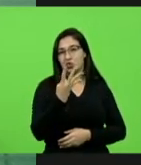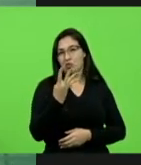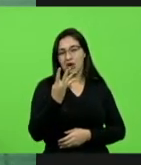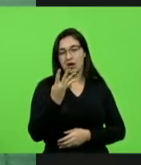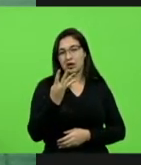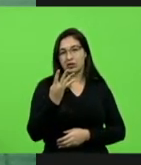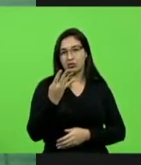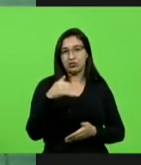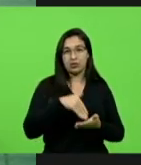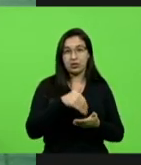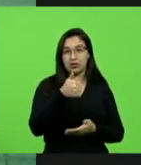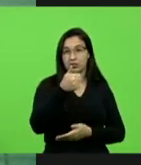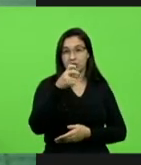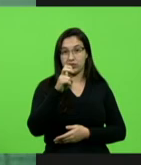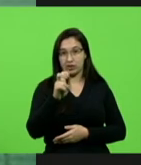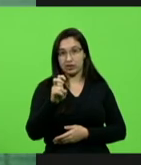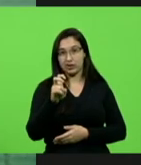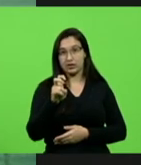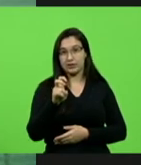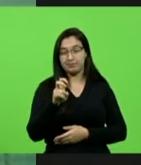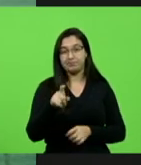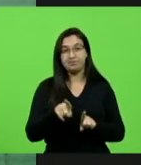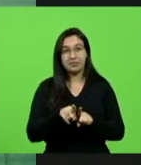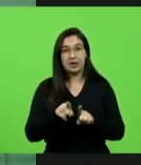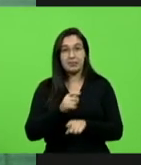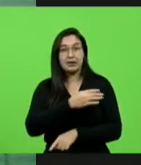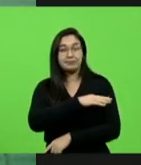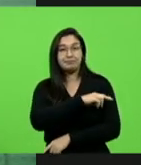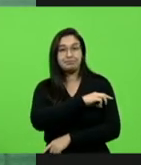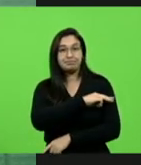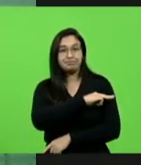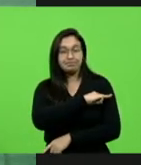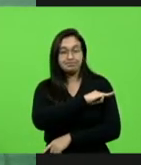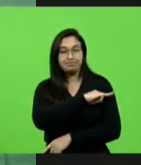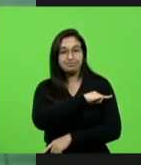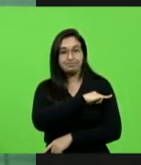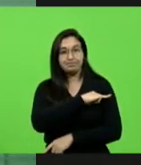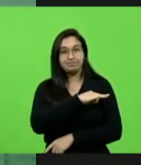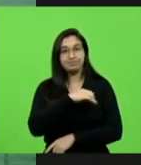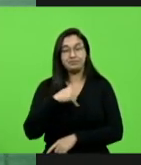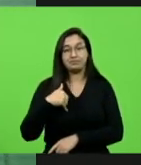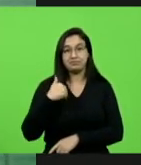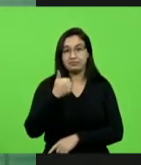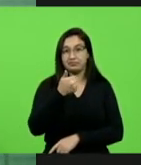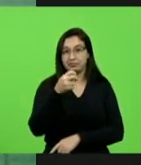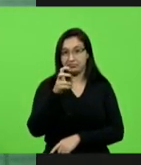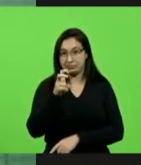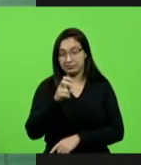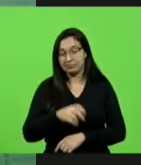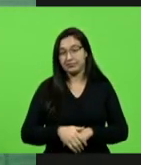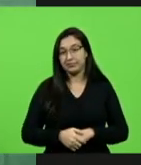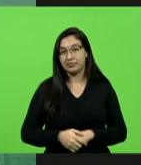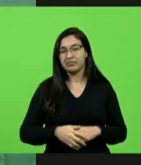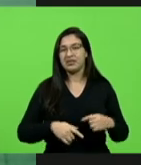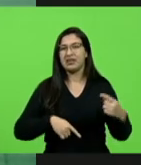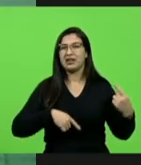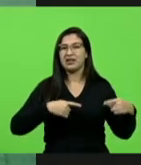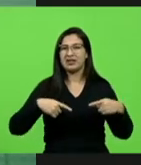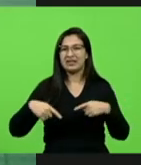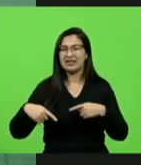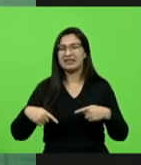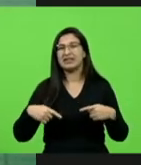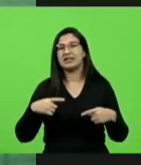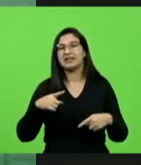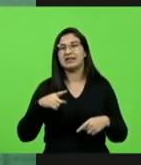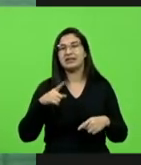17. Enfim, acho que a luta social sempre foi essa, de garantir